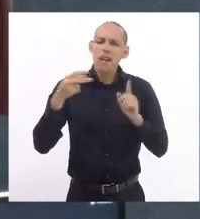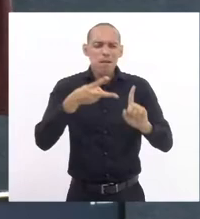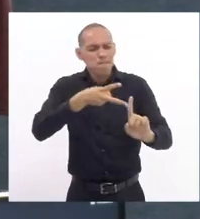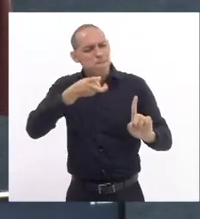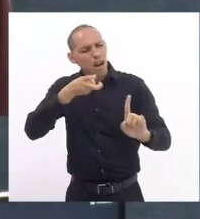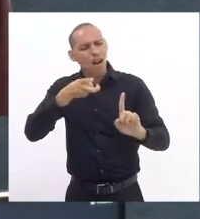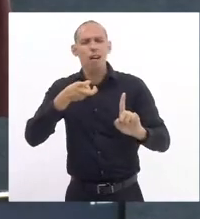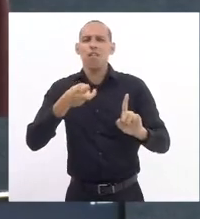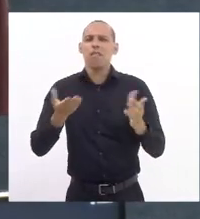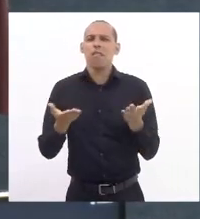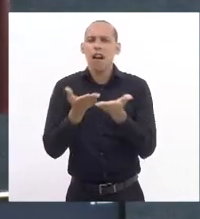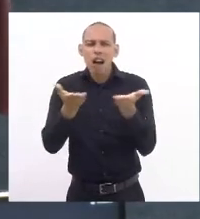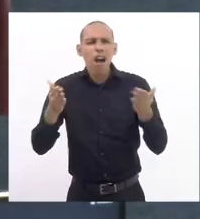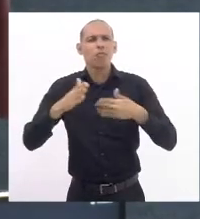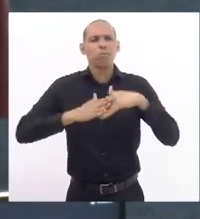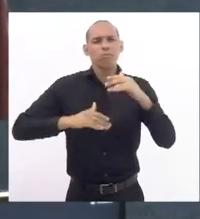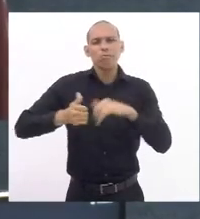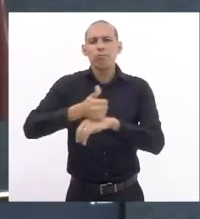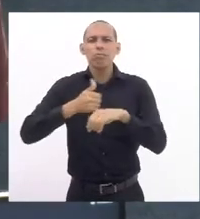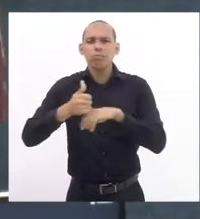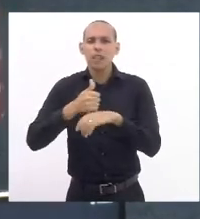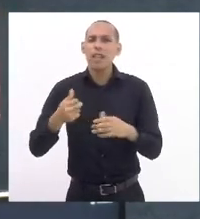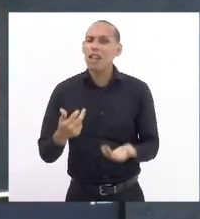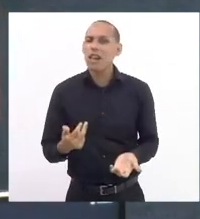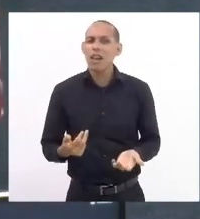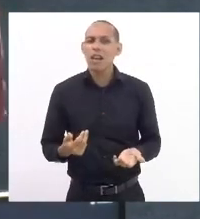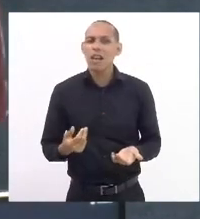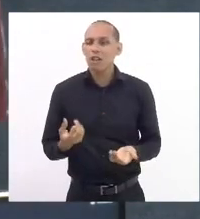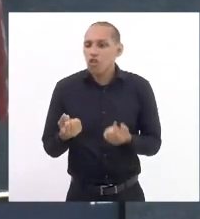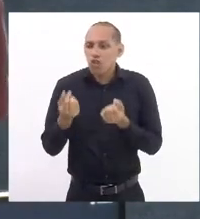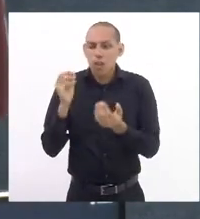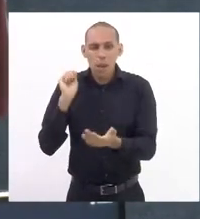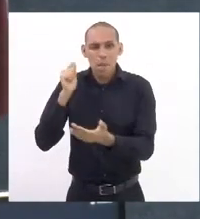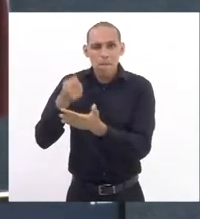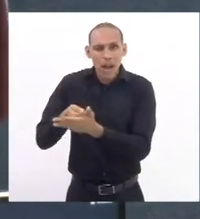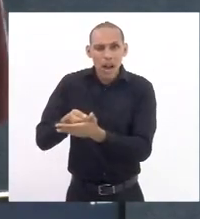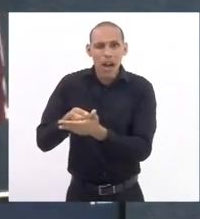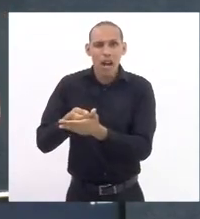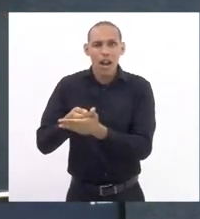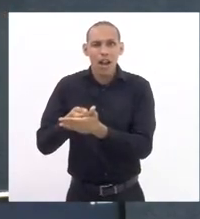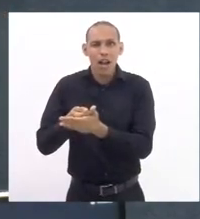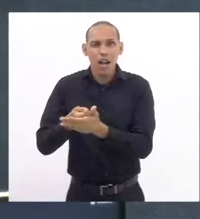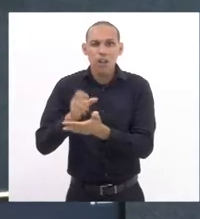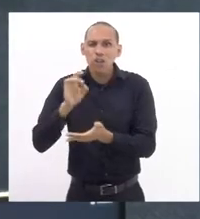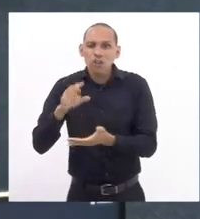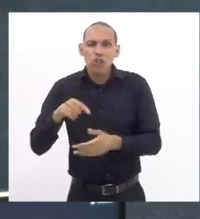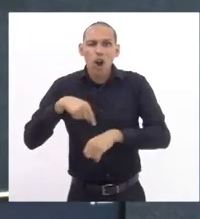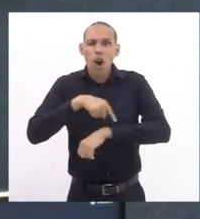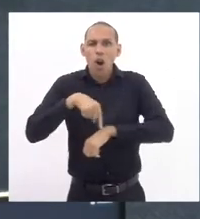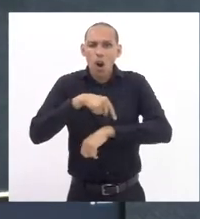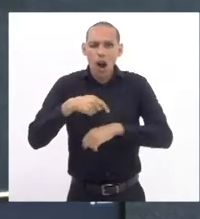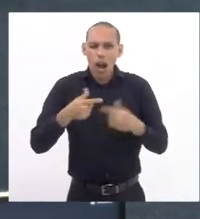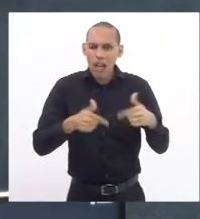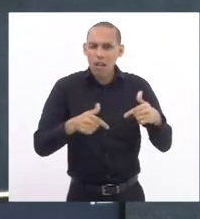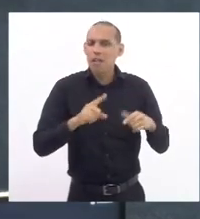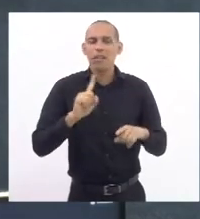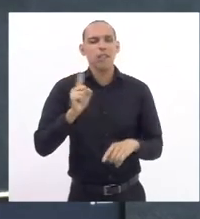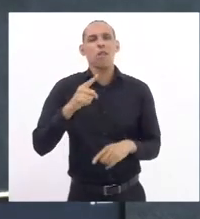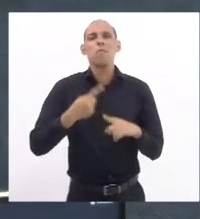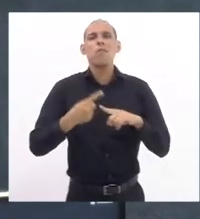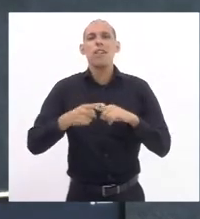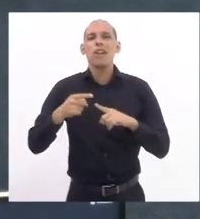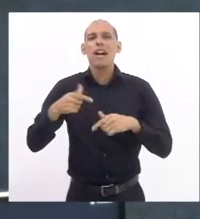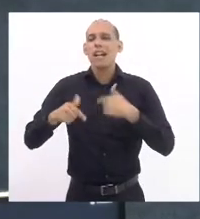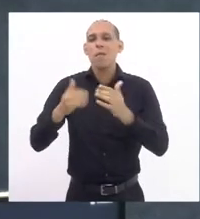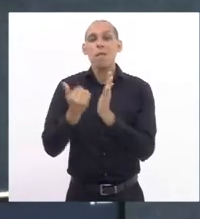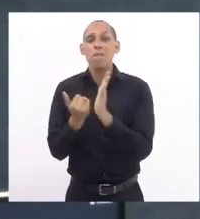reconhecer que esses profissionais não podem ser remunerados com base no seu tempo contratado original, que eles ficam muito mais tempo na